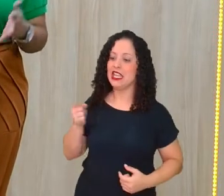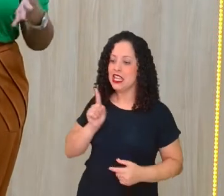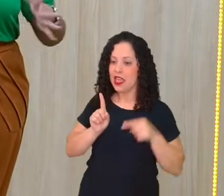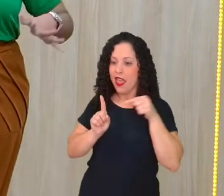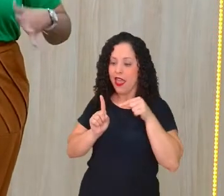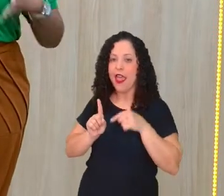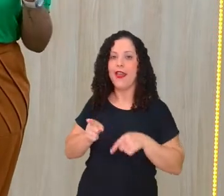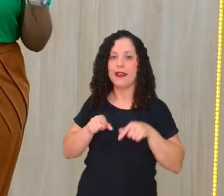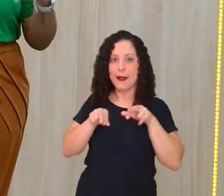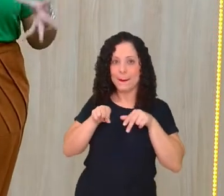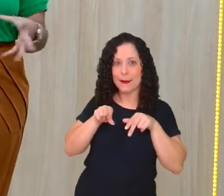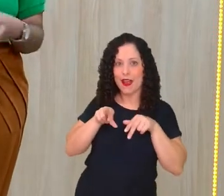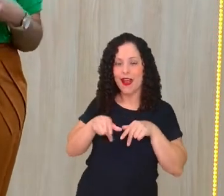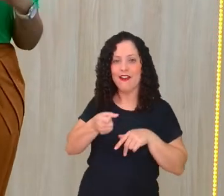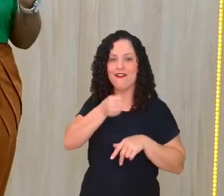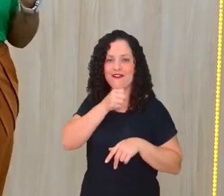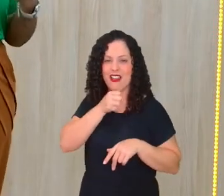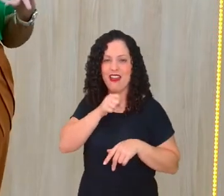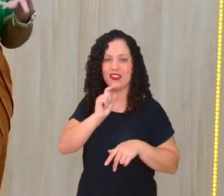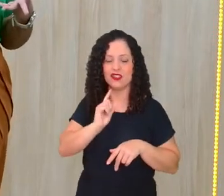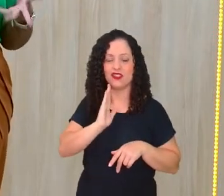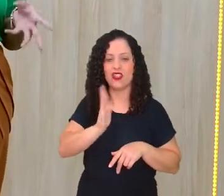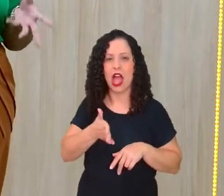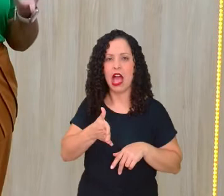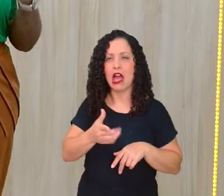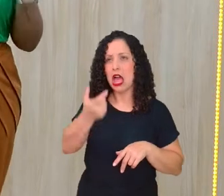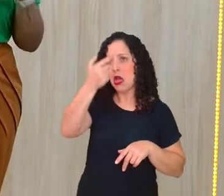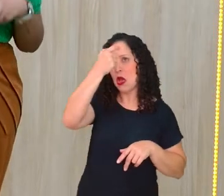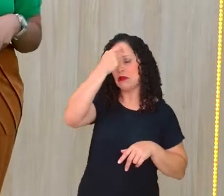velha, inconsciente daquilo que está fazendo,